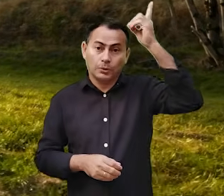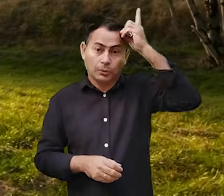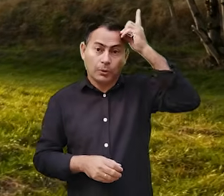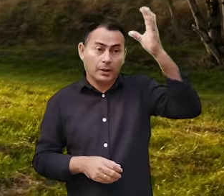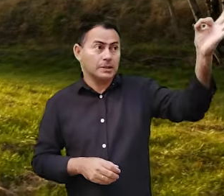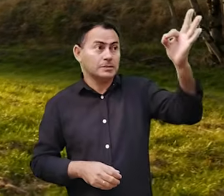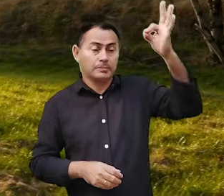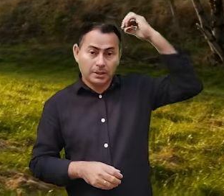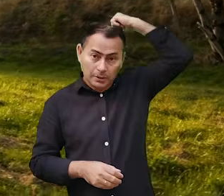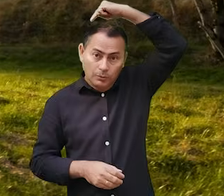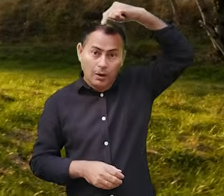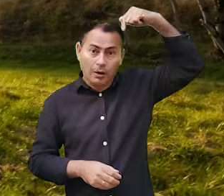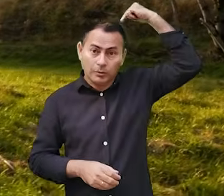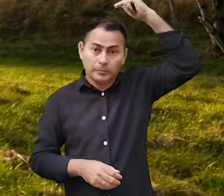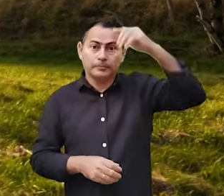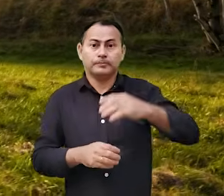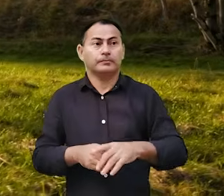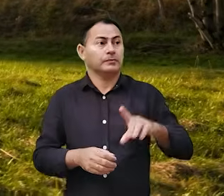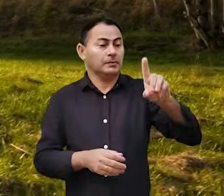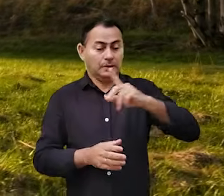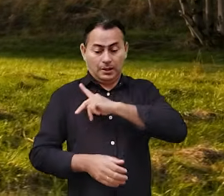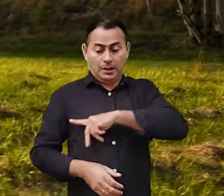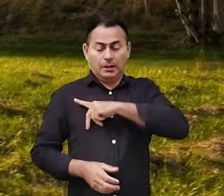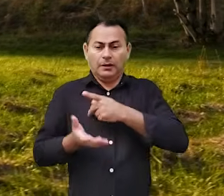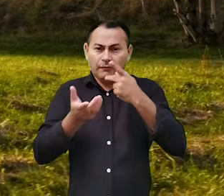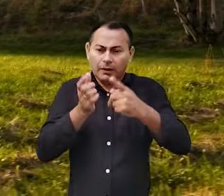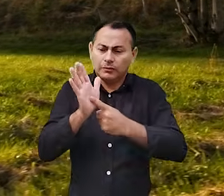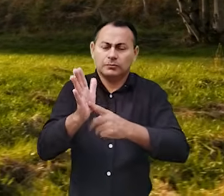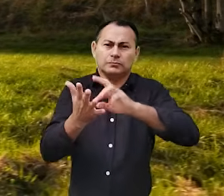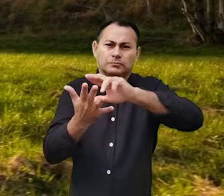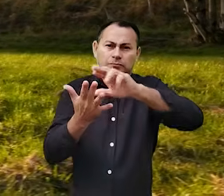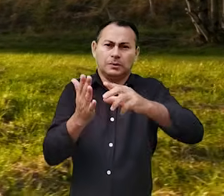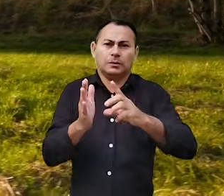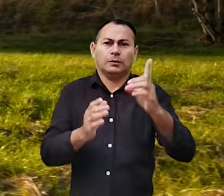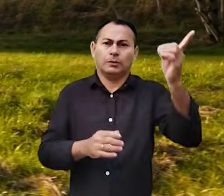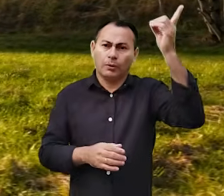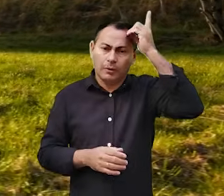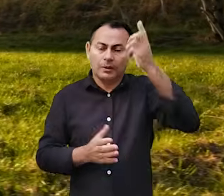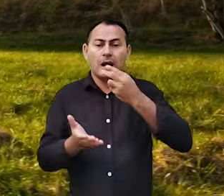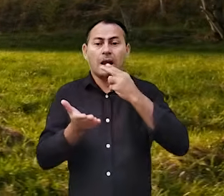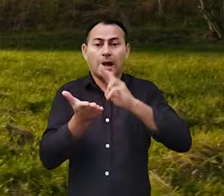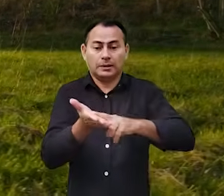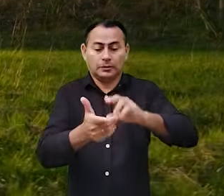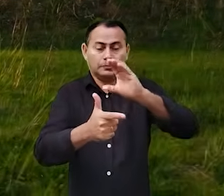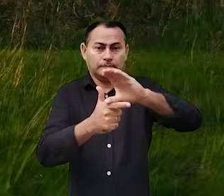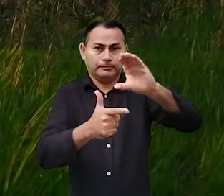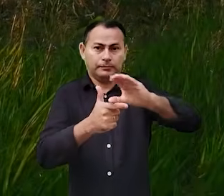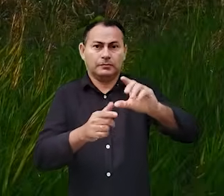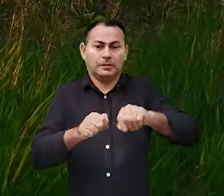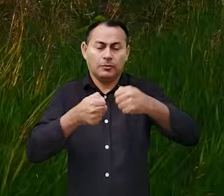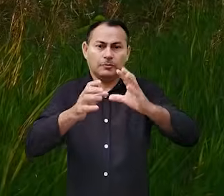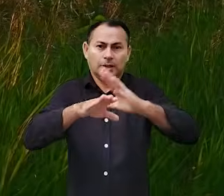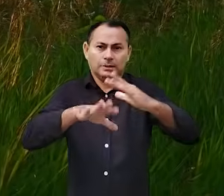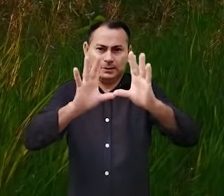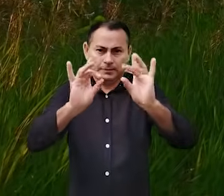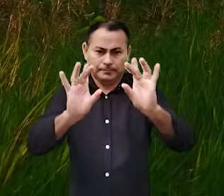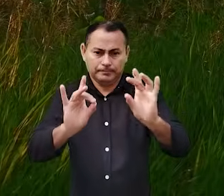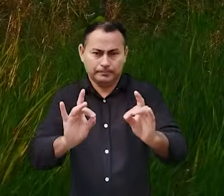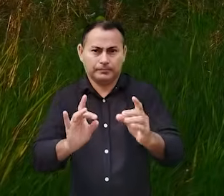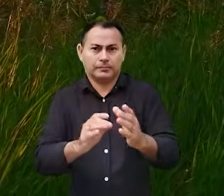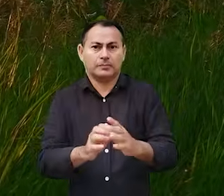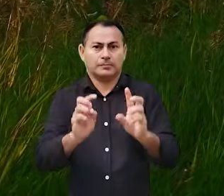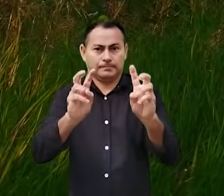os dons espirituais. Ele listou vários dons, e na sua carta aos Coríntios, deu mais